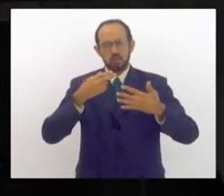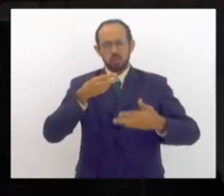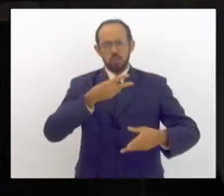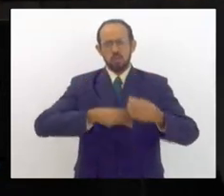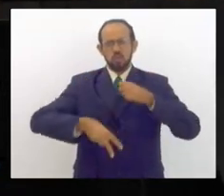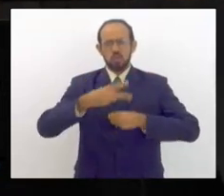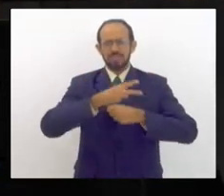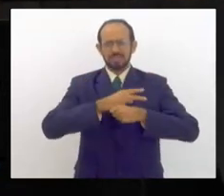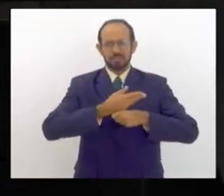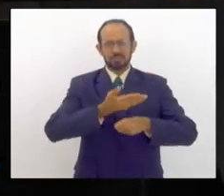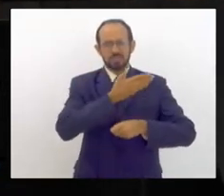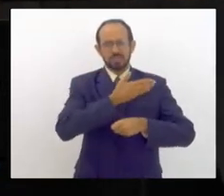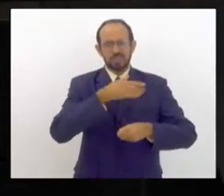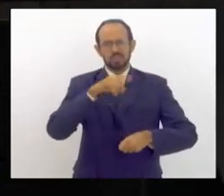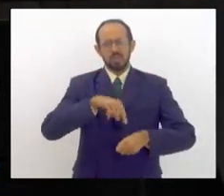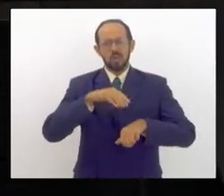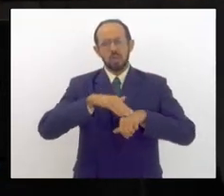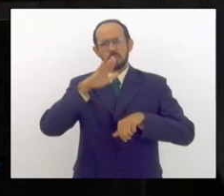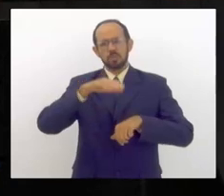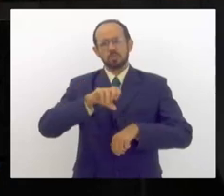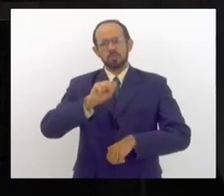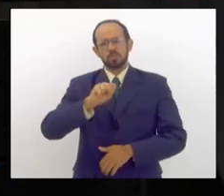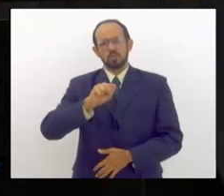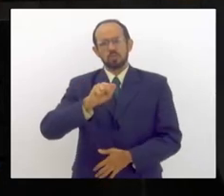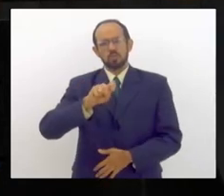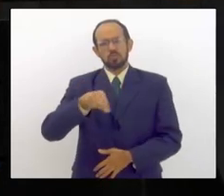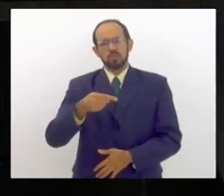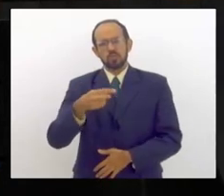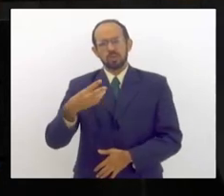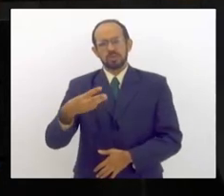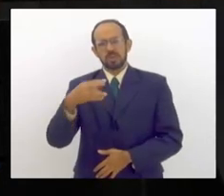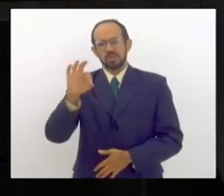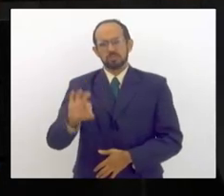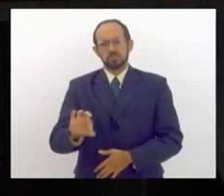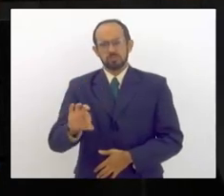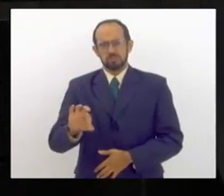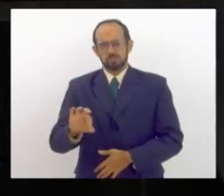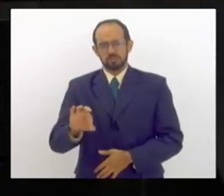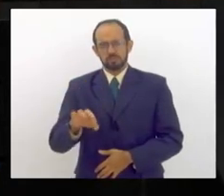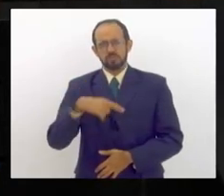aumento de 8,3%, quando foram registrados